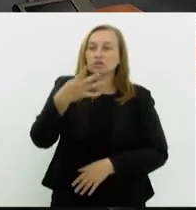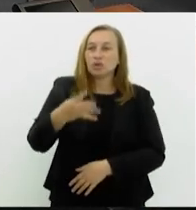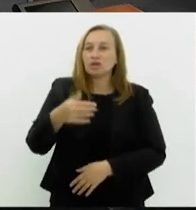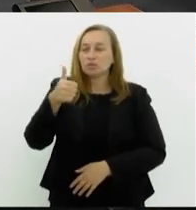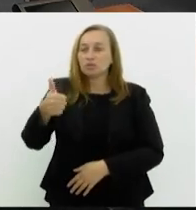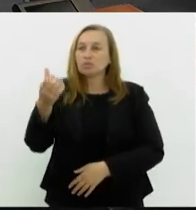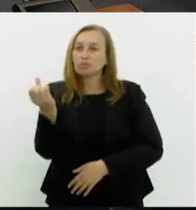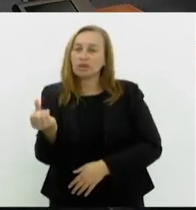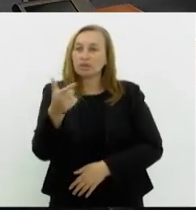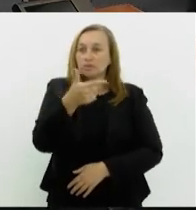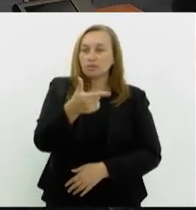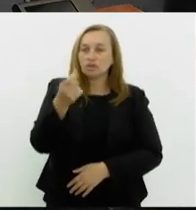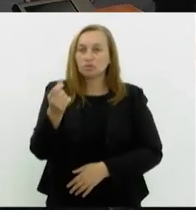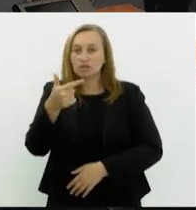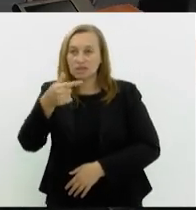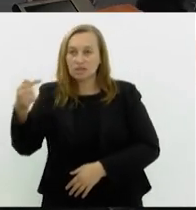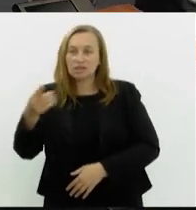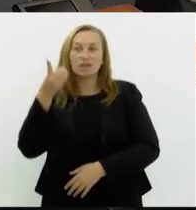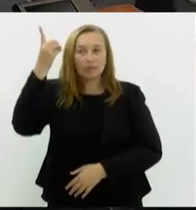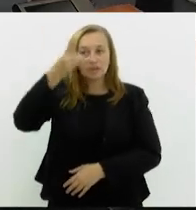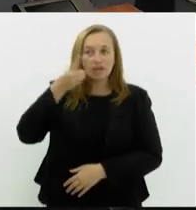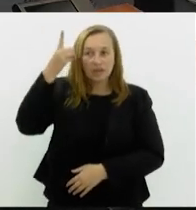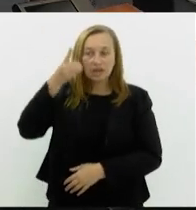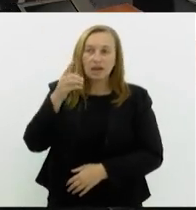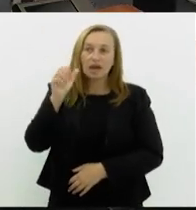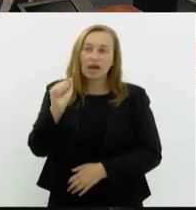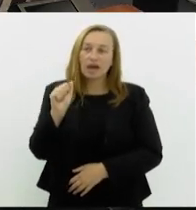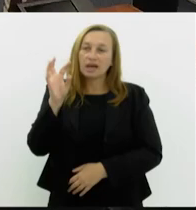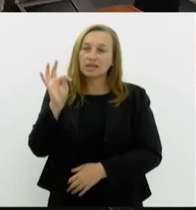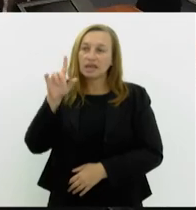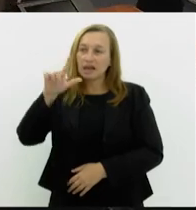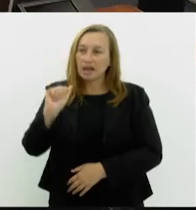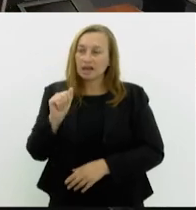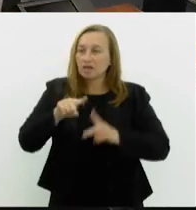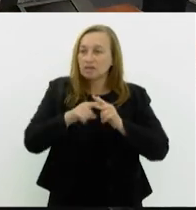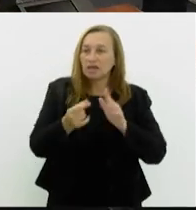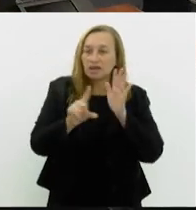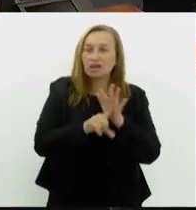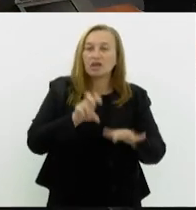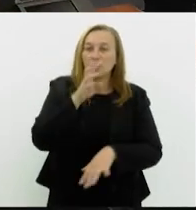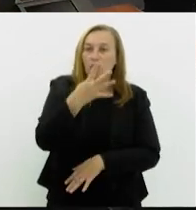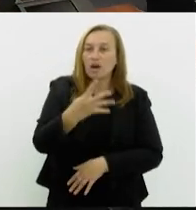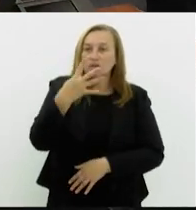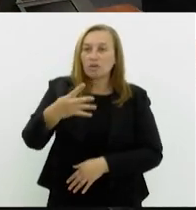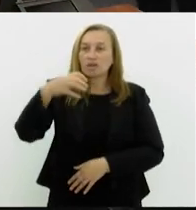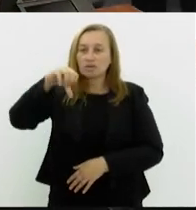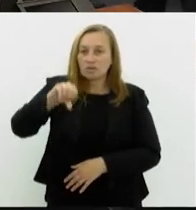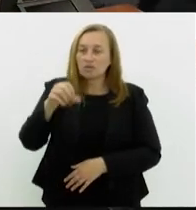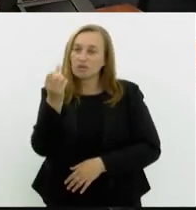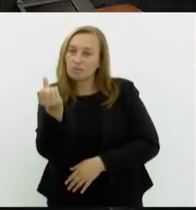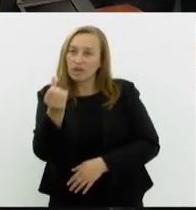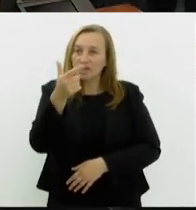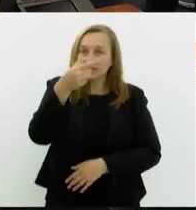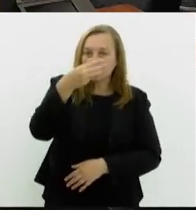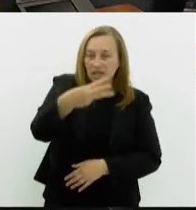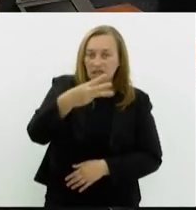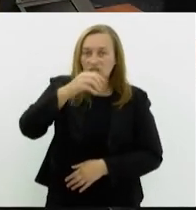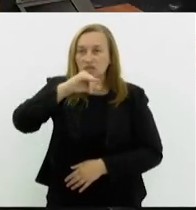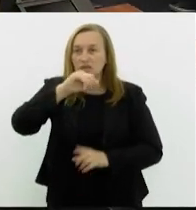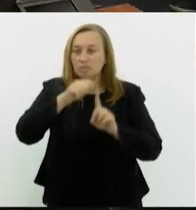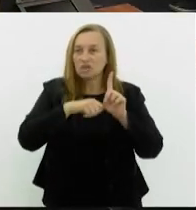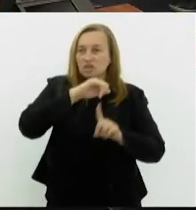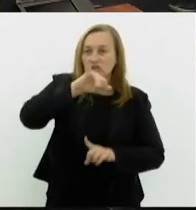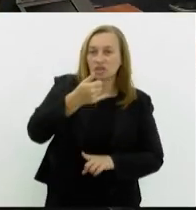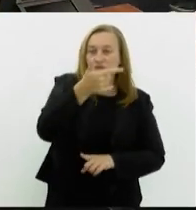de 2017, de autoria do deputado Átila Nunes, que altera a lei 4496 de 3 de janeiro de